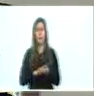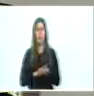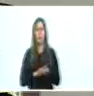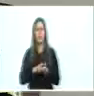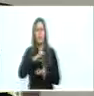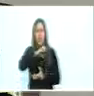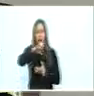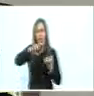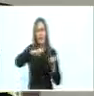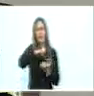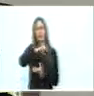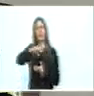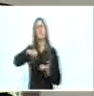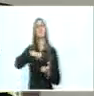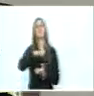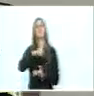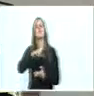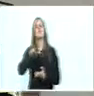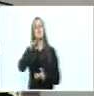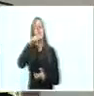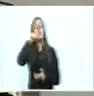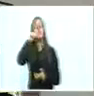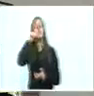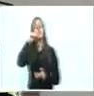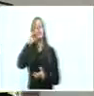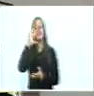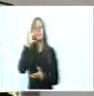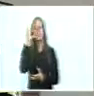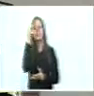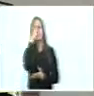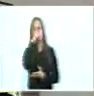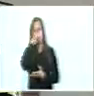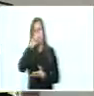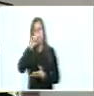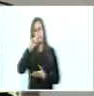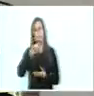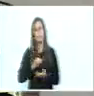dos servidores do meio ambiente do nosso estado.